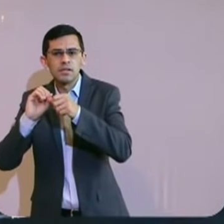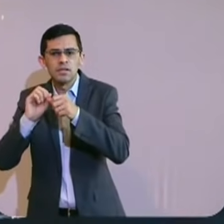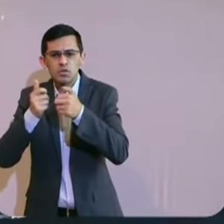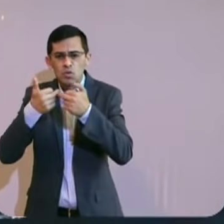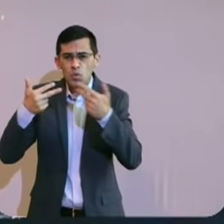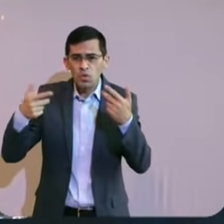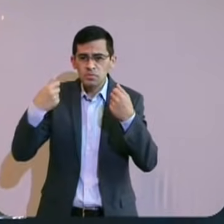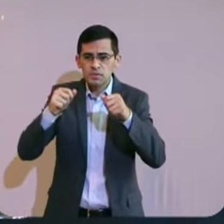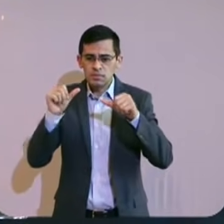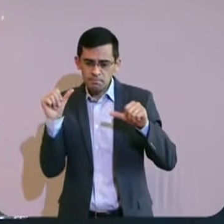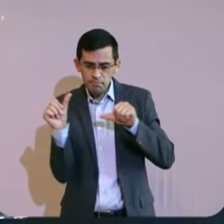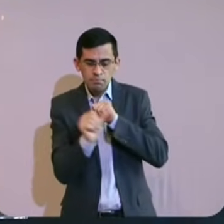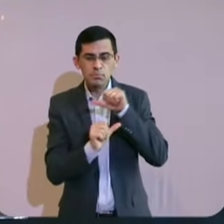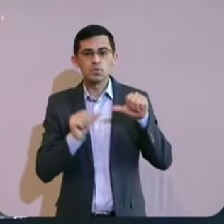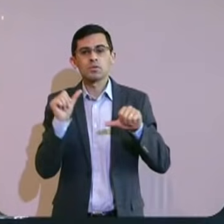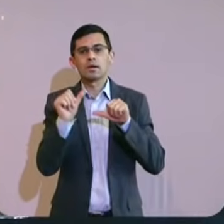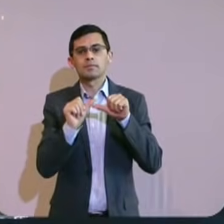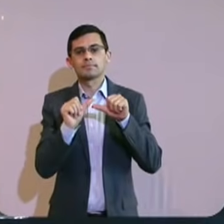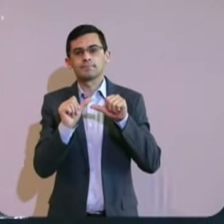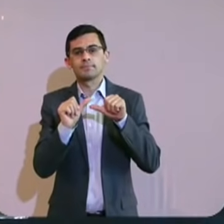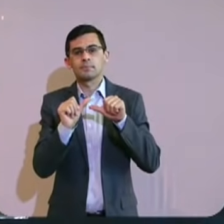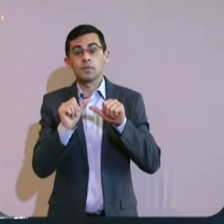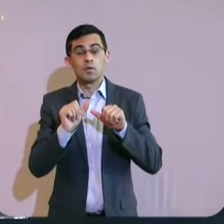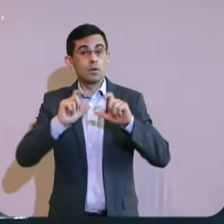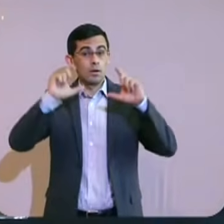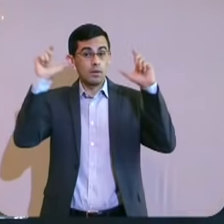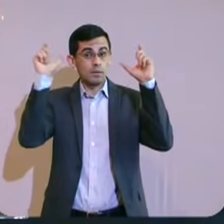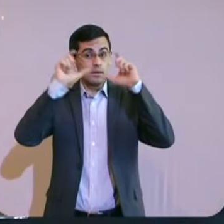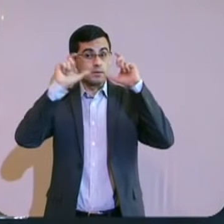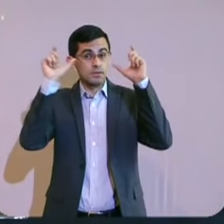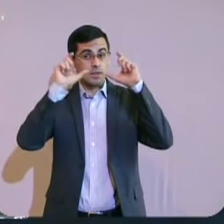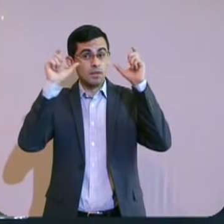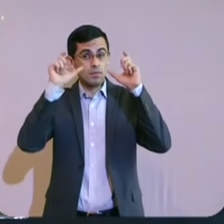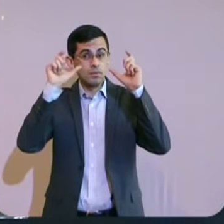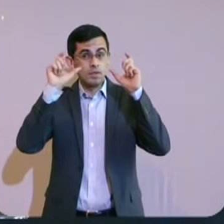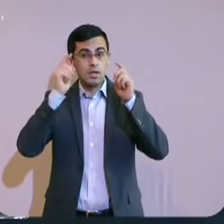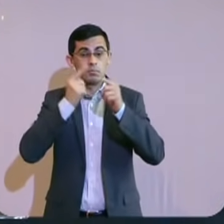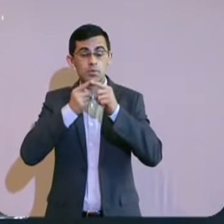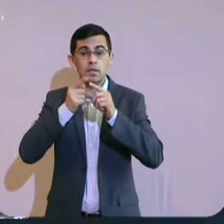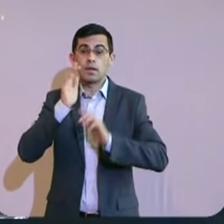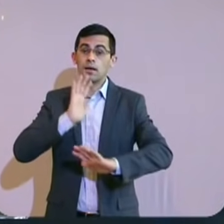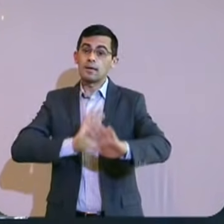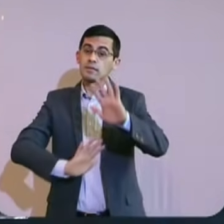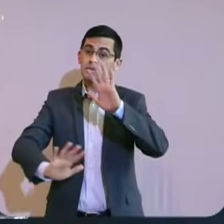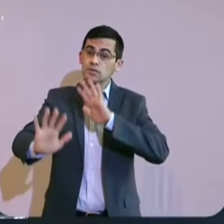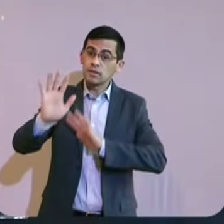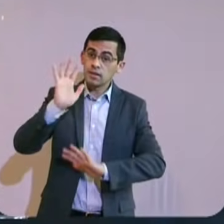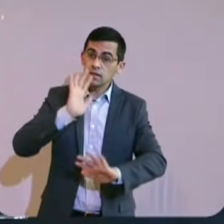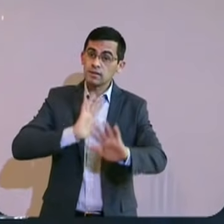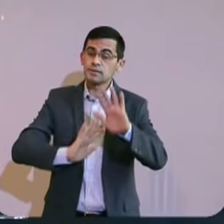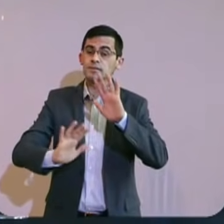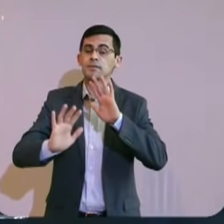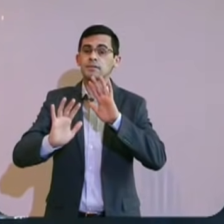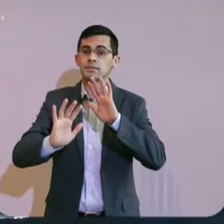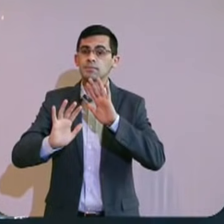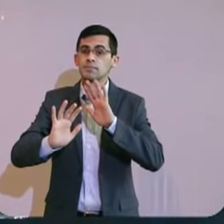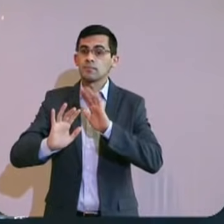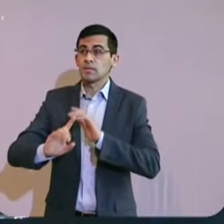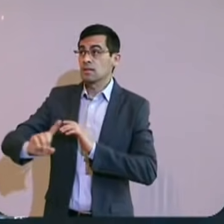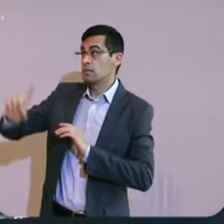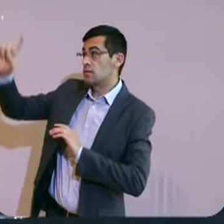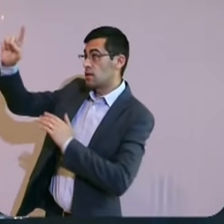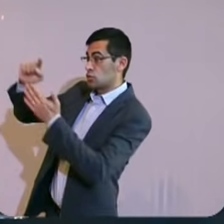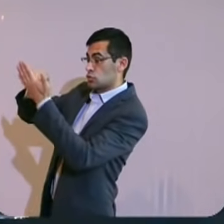reparos precisam ser feitos? Cuidado, pois às vezes, até quando Ele